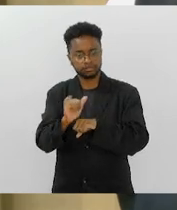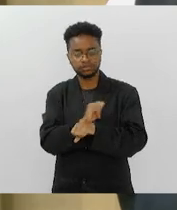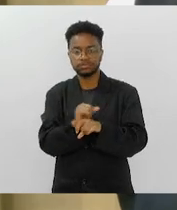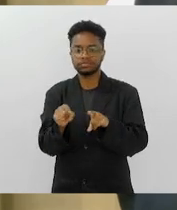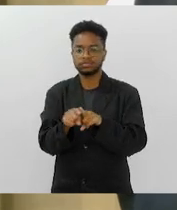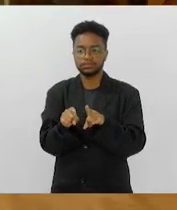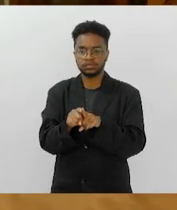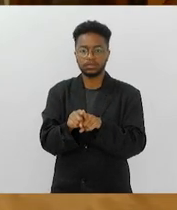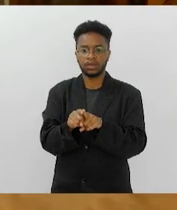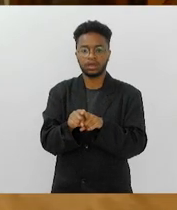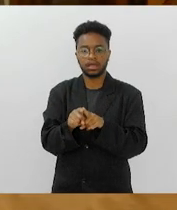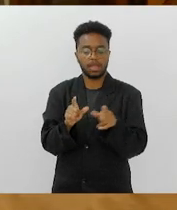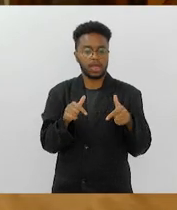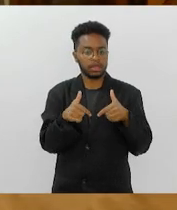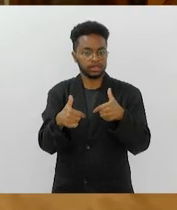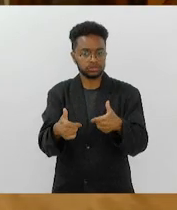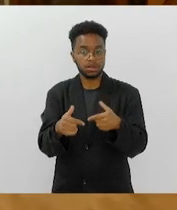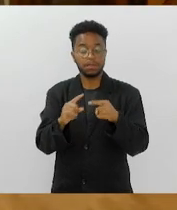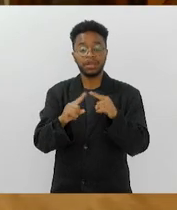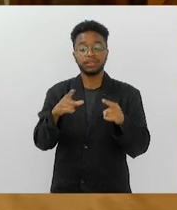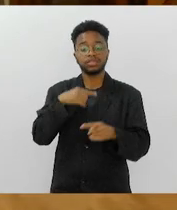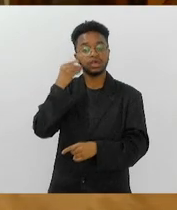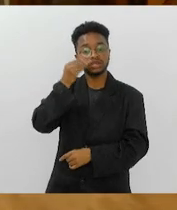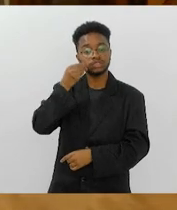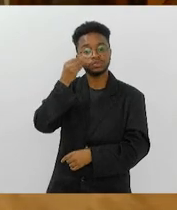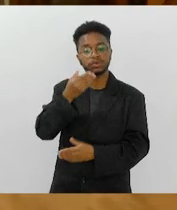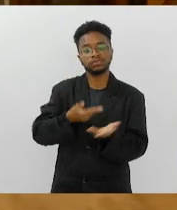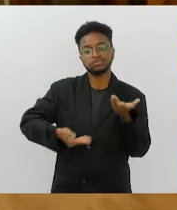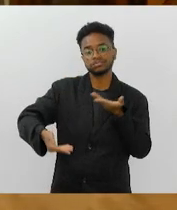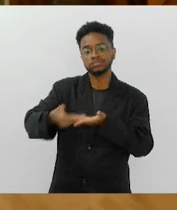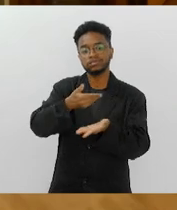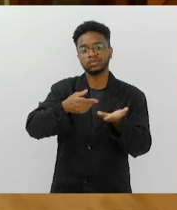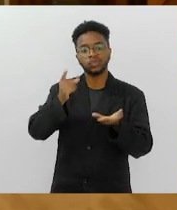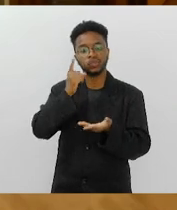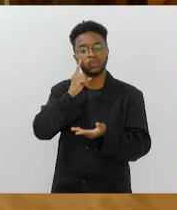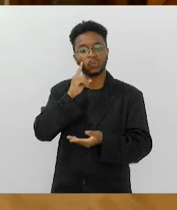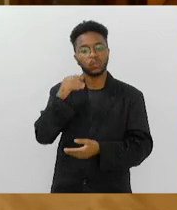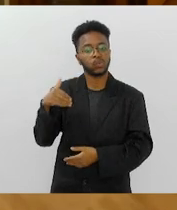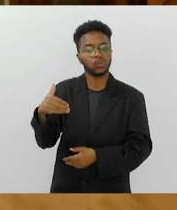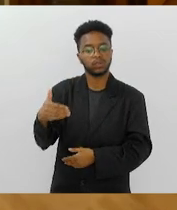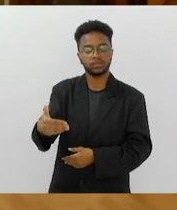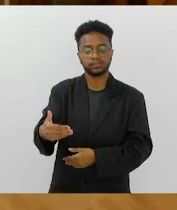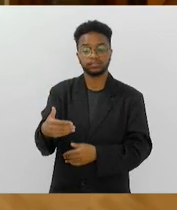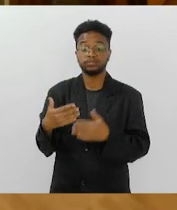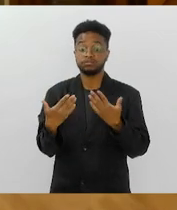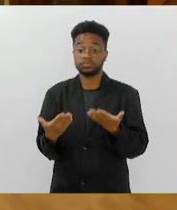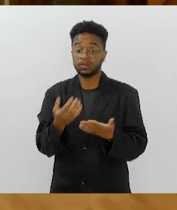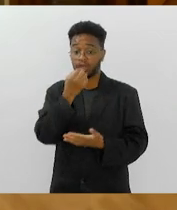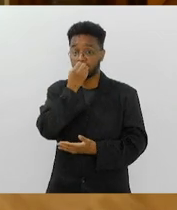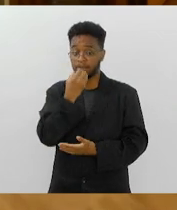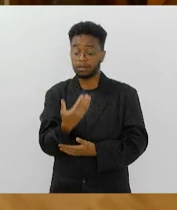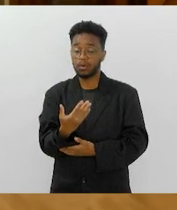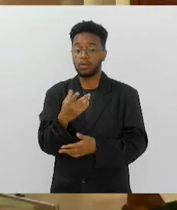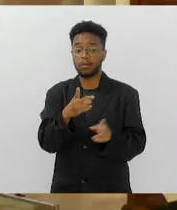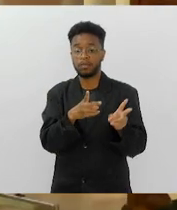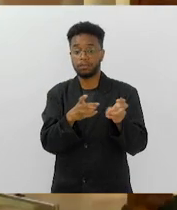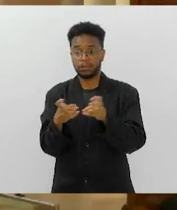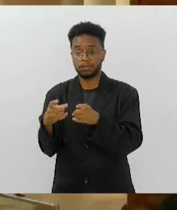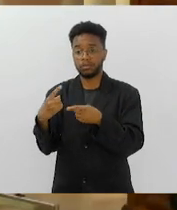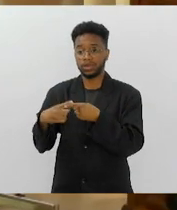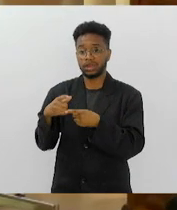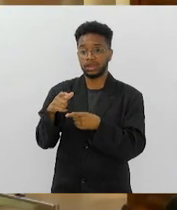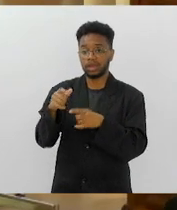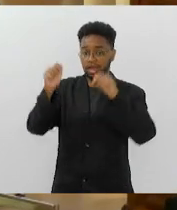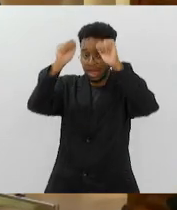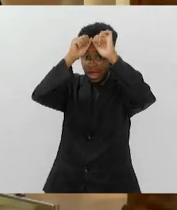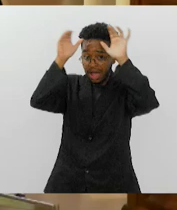ferramentas, são experiências trocadas por nós no dia a dia. Então, é bacana de ver, né? O que eu escutei o Acre fazendo, eu